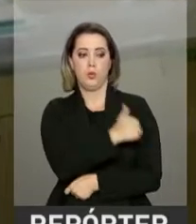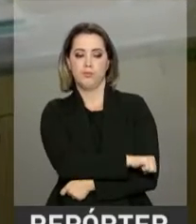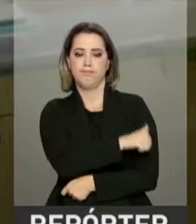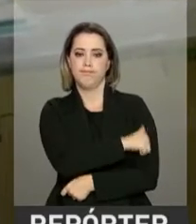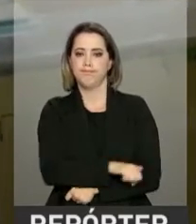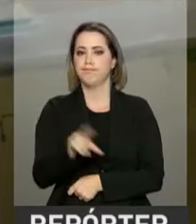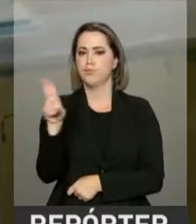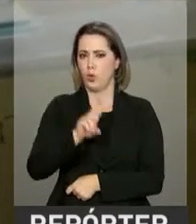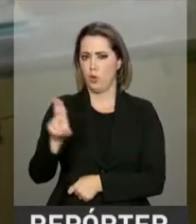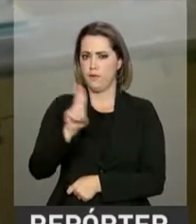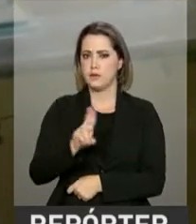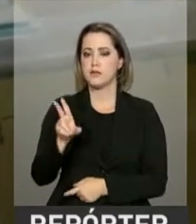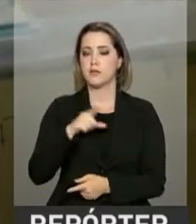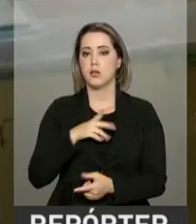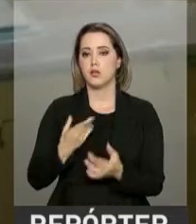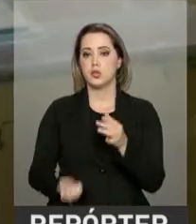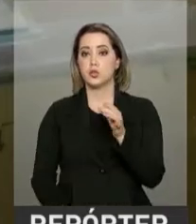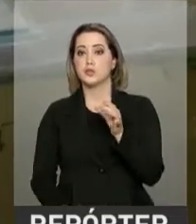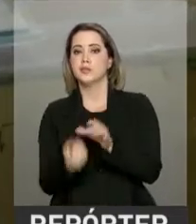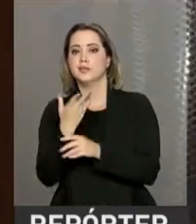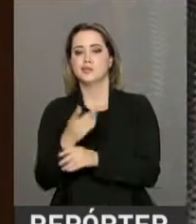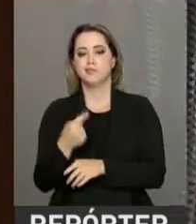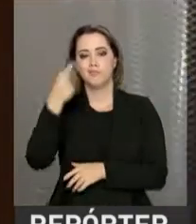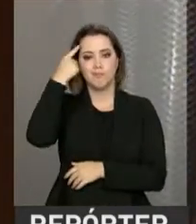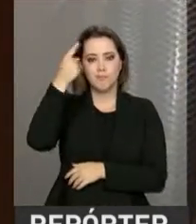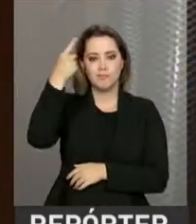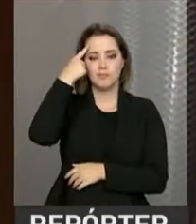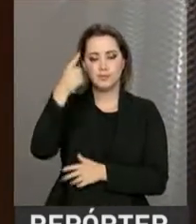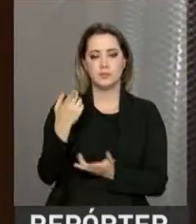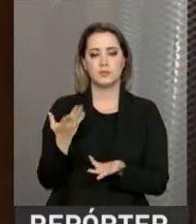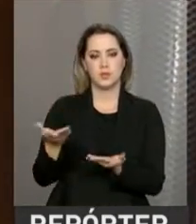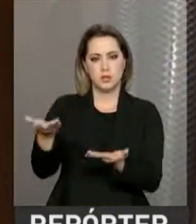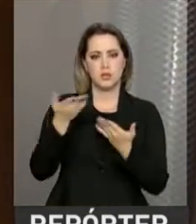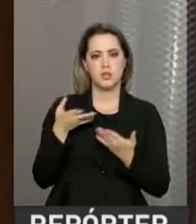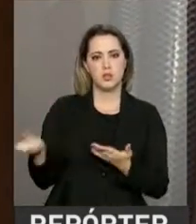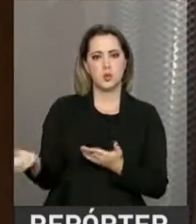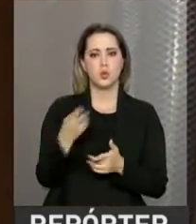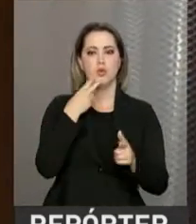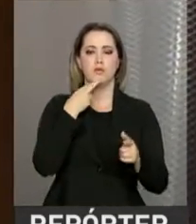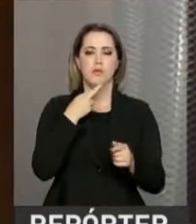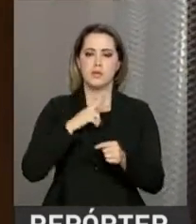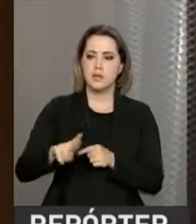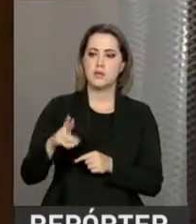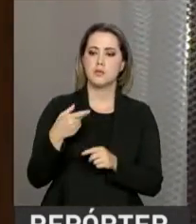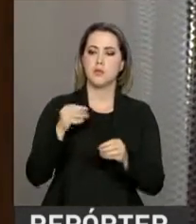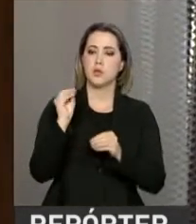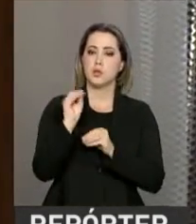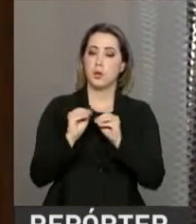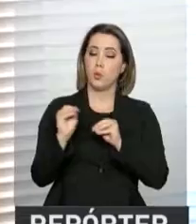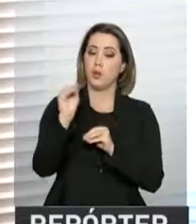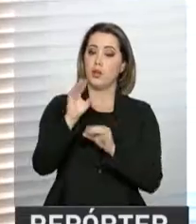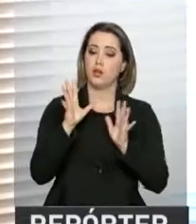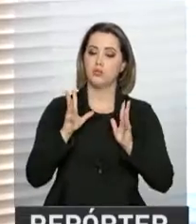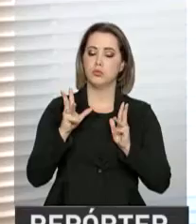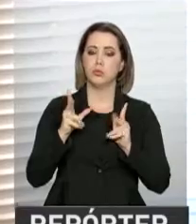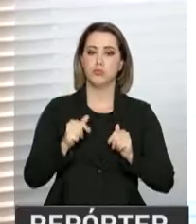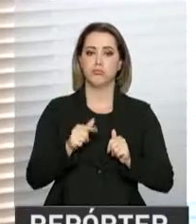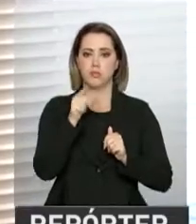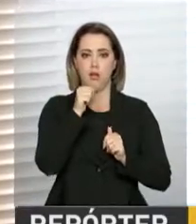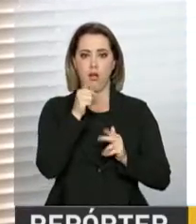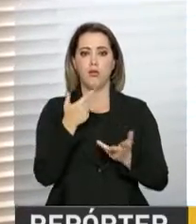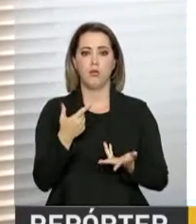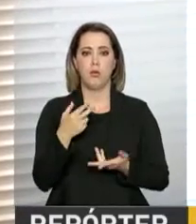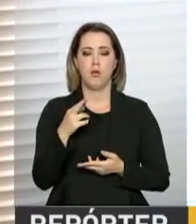invenções inovadoras vão tomando forma. O objetivo é trazer novas soluções para o tratamento de esgoto. Um ambiente